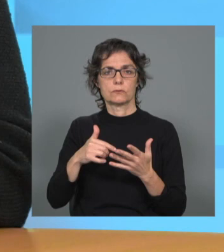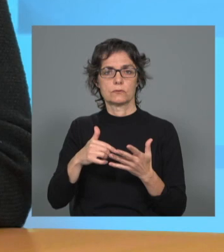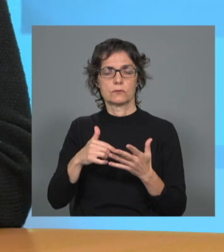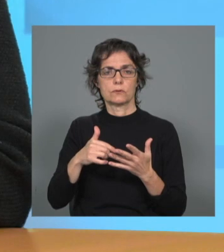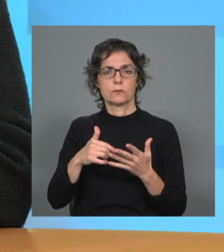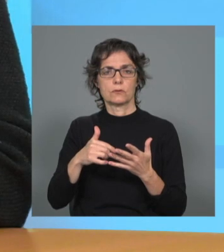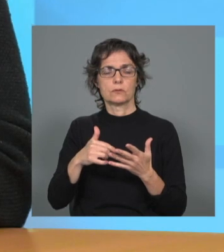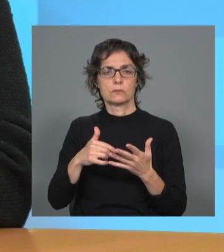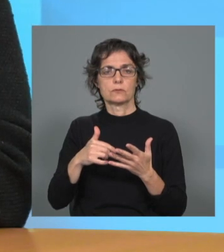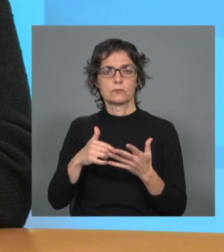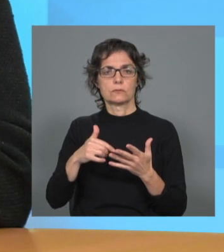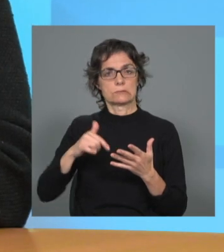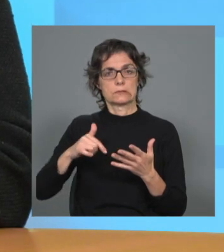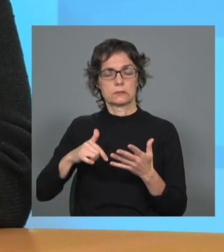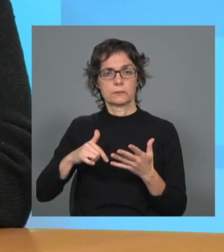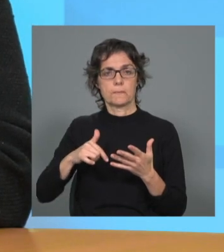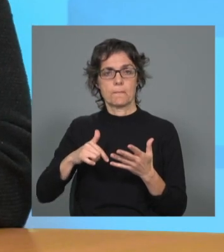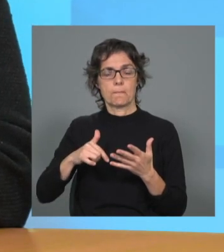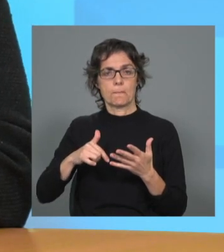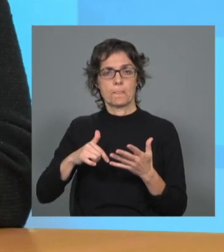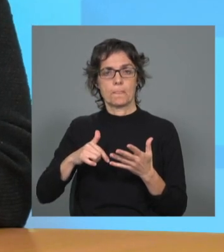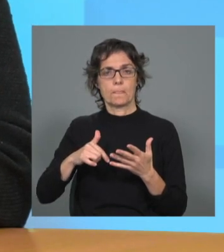nós pudéssemos apoiar a nossa